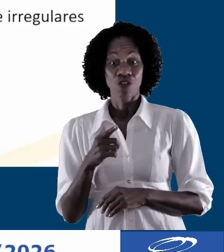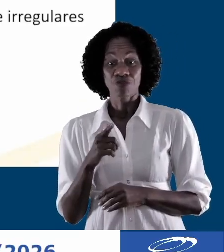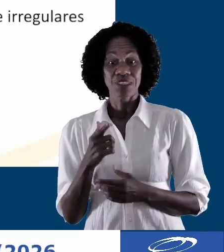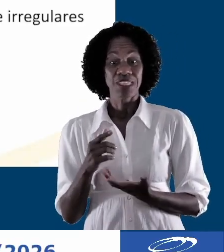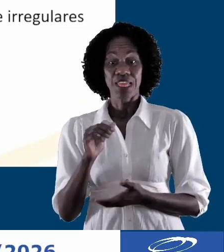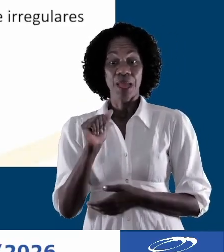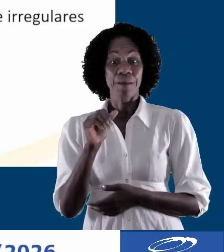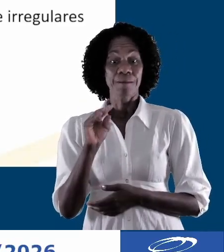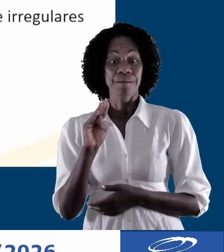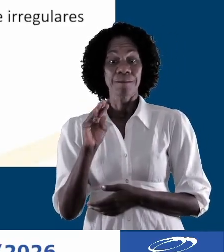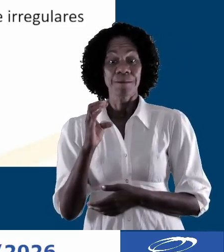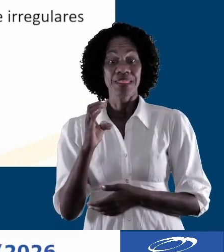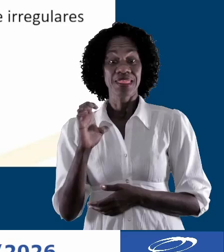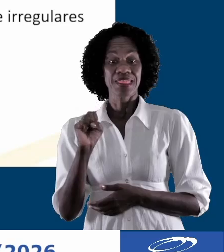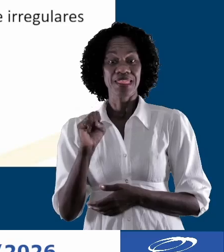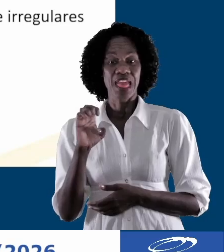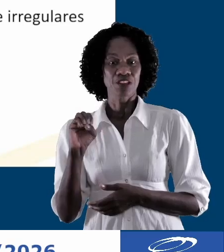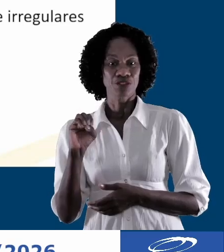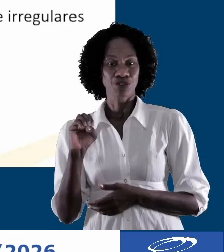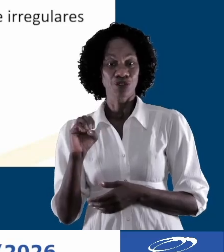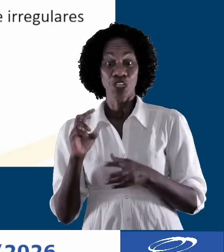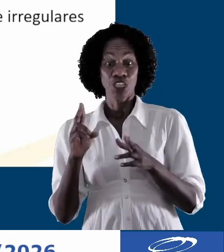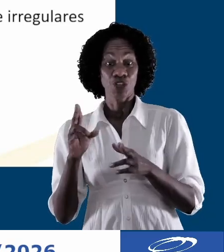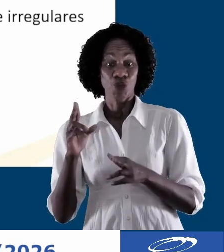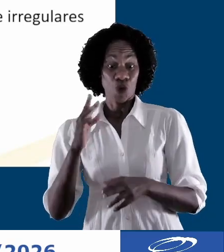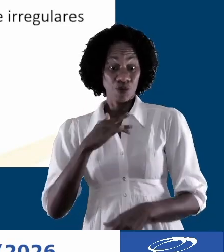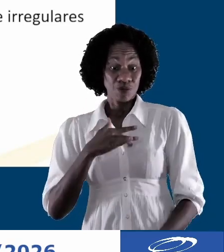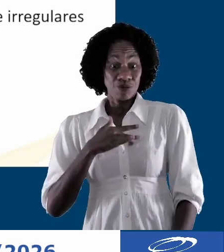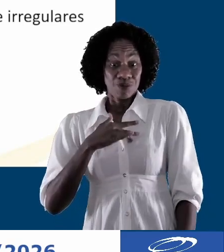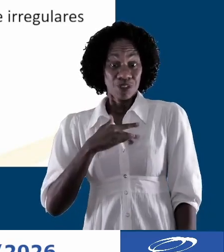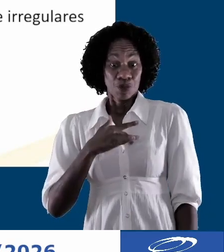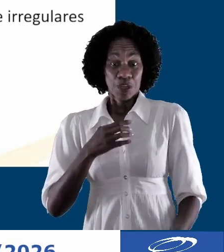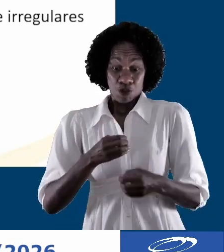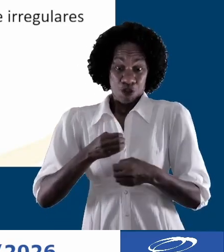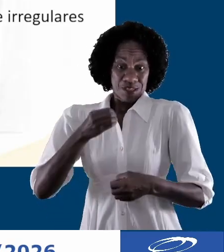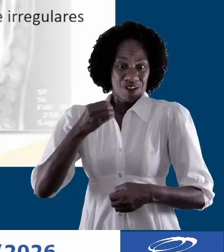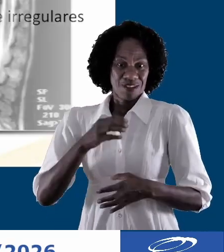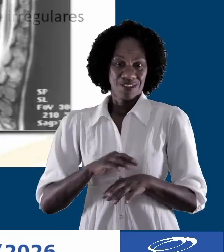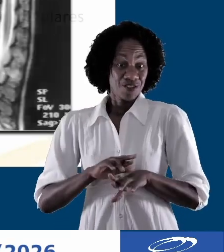ter. Além disso, você também tem menos destruição óssea.